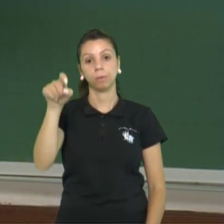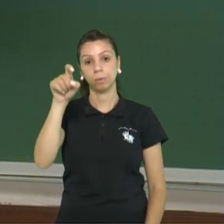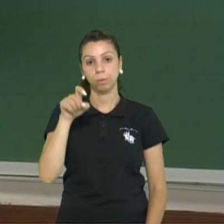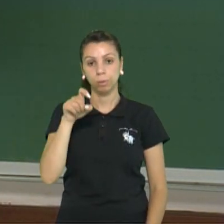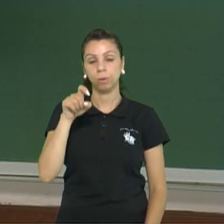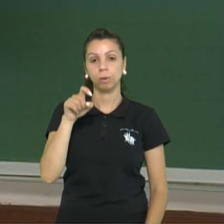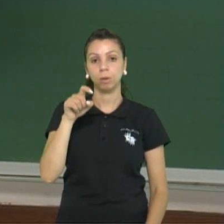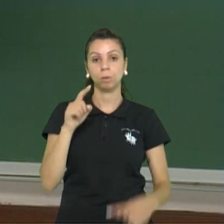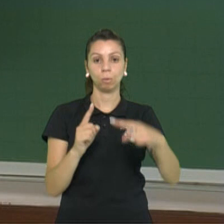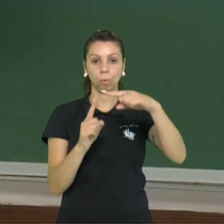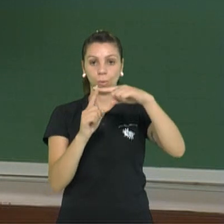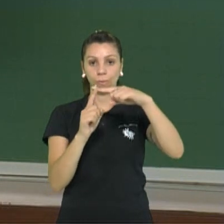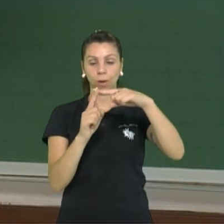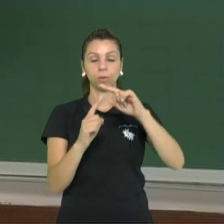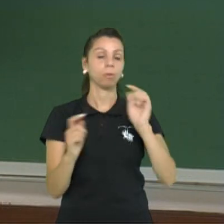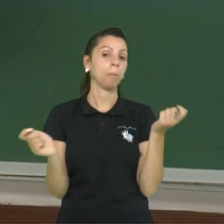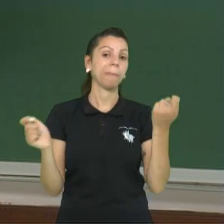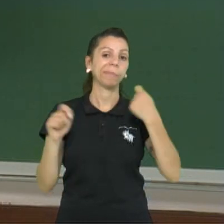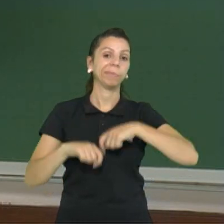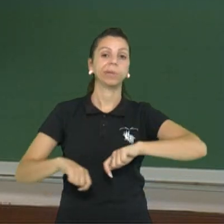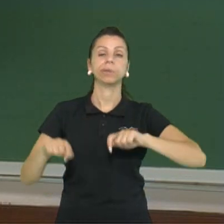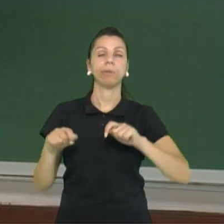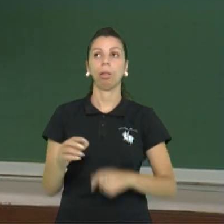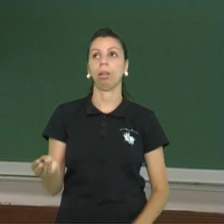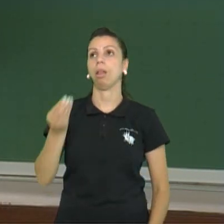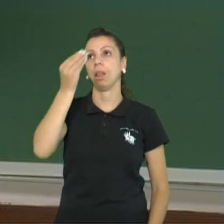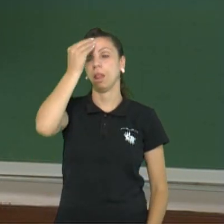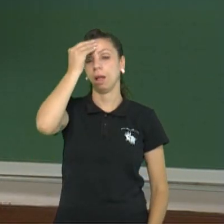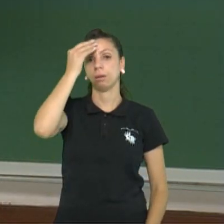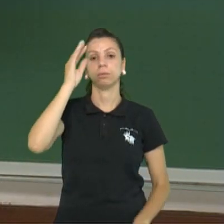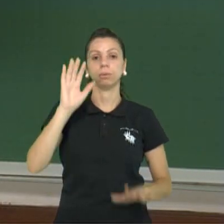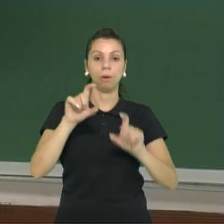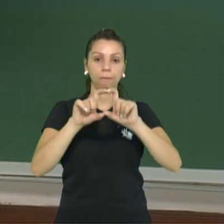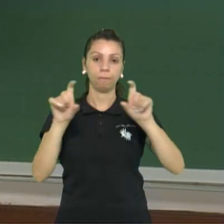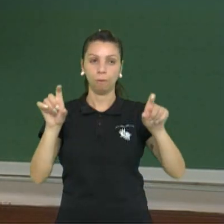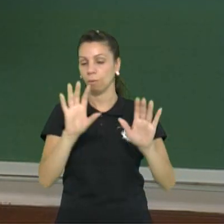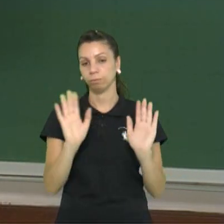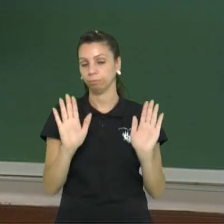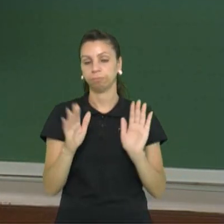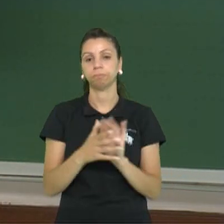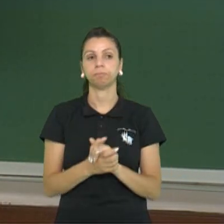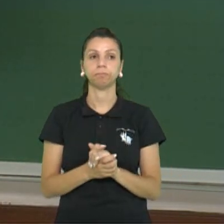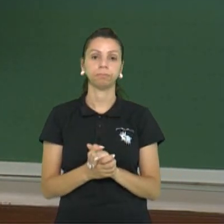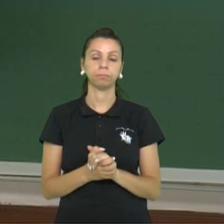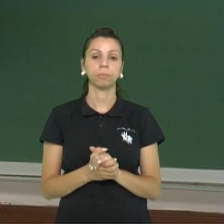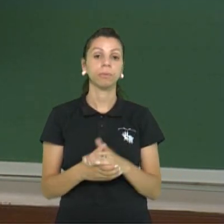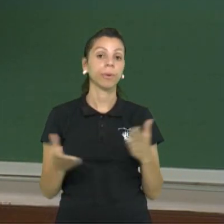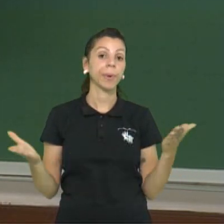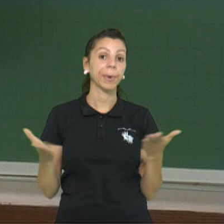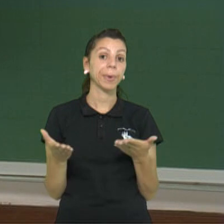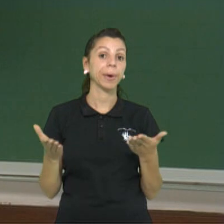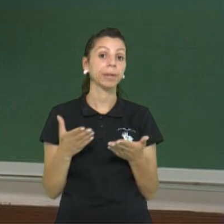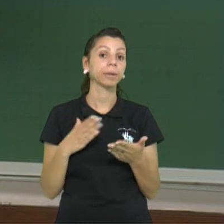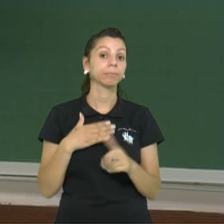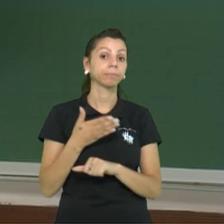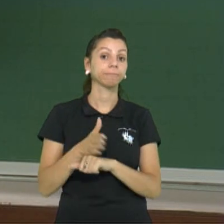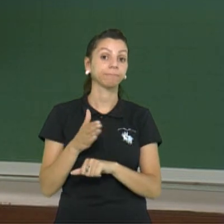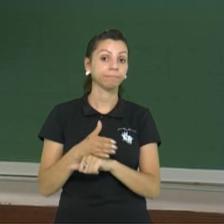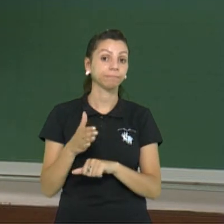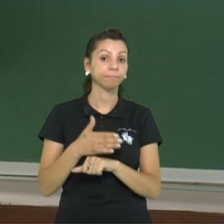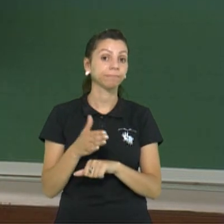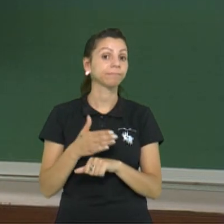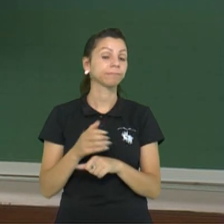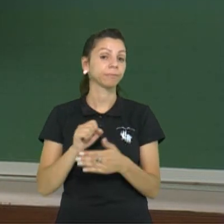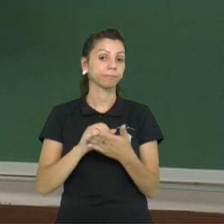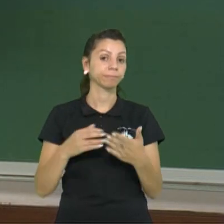vértice, tá? Sem a necessidade de decorar uma fórmula aí. Primeiro exercício para você testar esse formato,